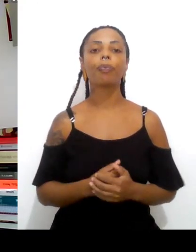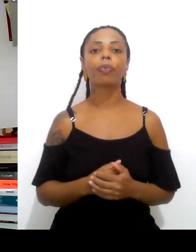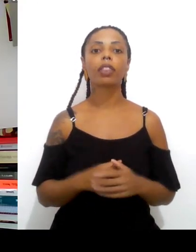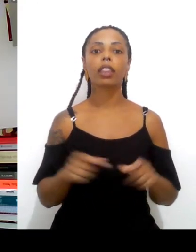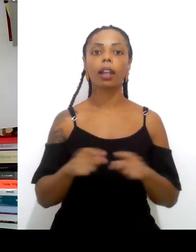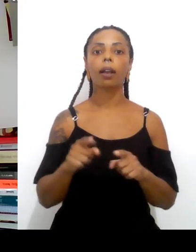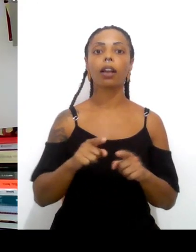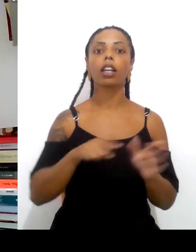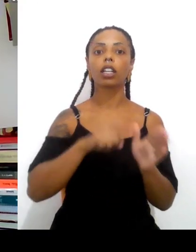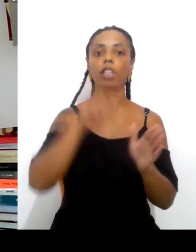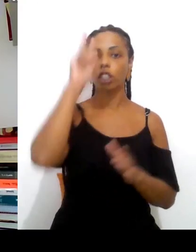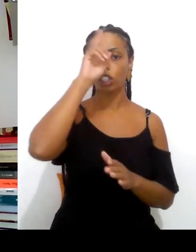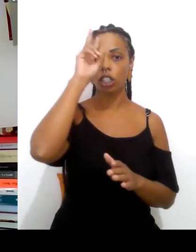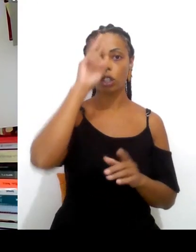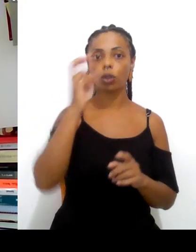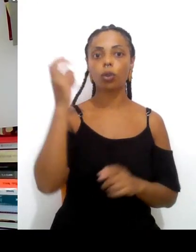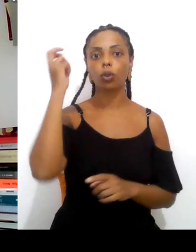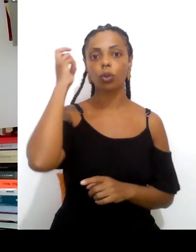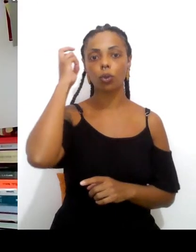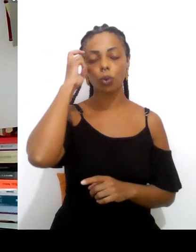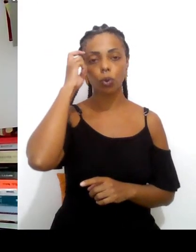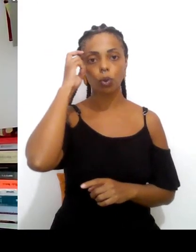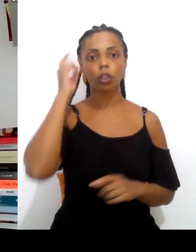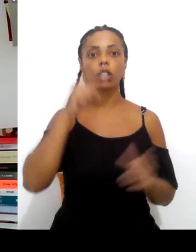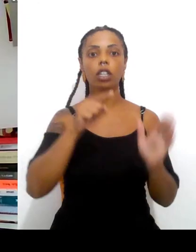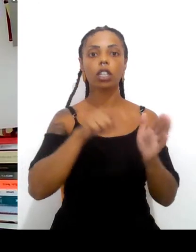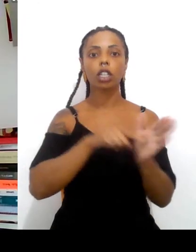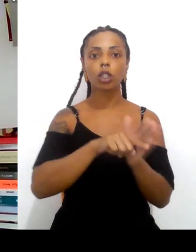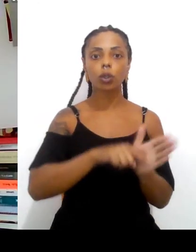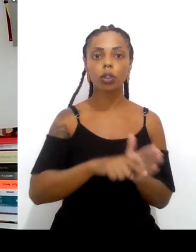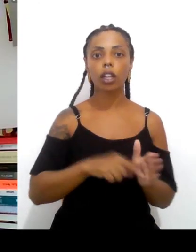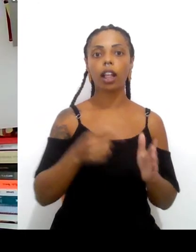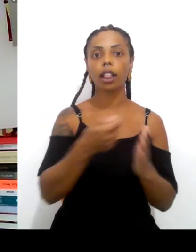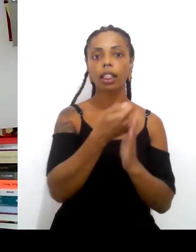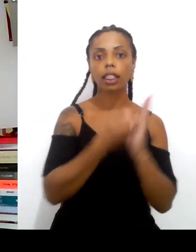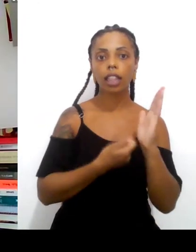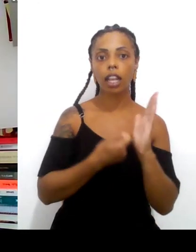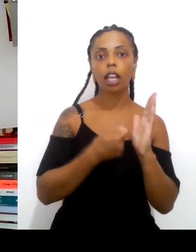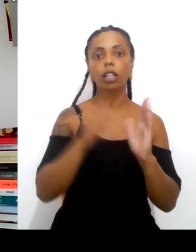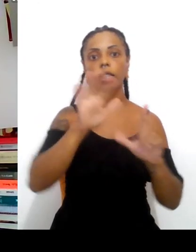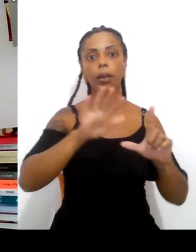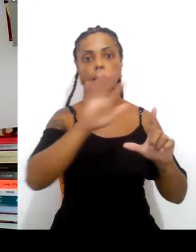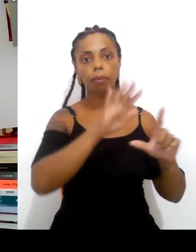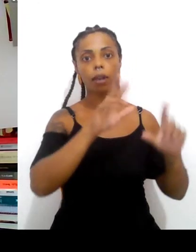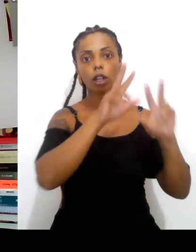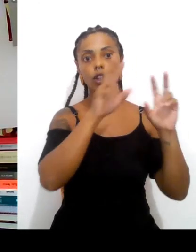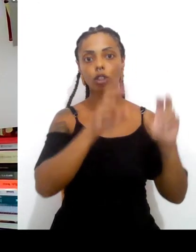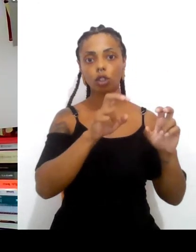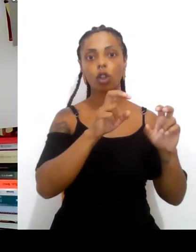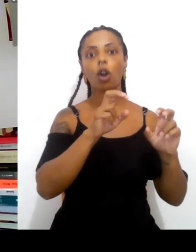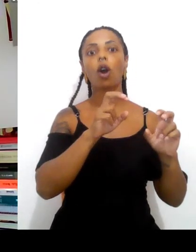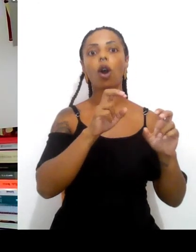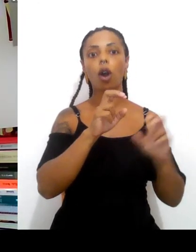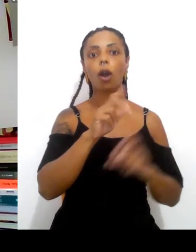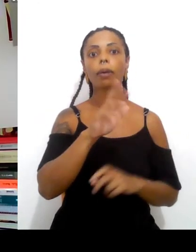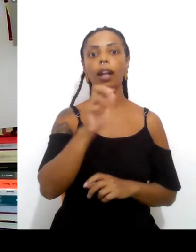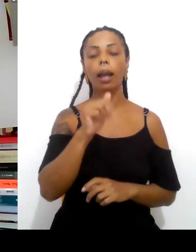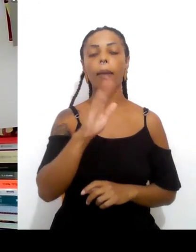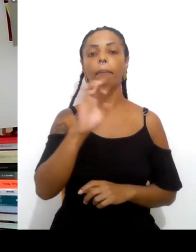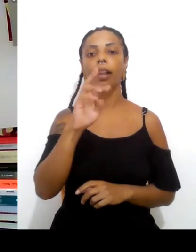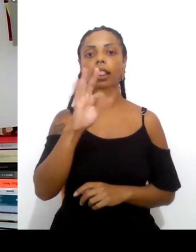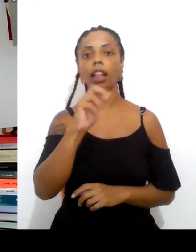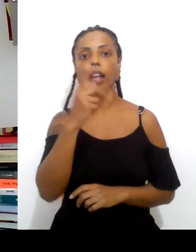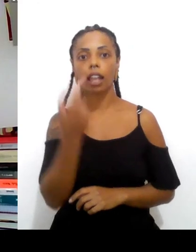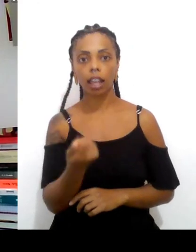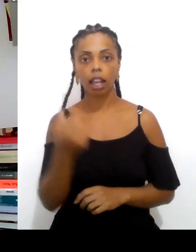textos e imagens visuais relacionadas a grã-bretanha nos contextos locais internacional a partir do século 18 e